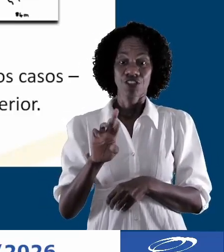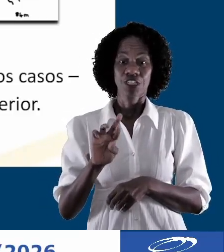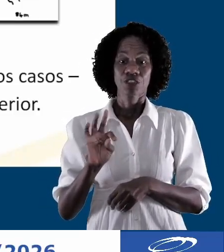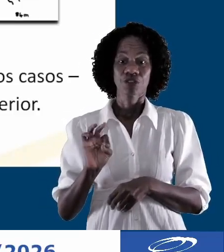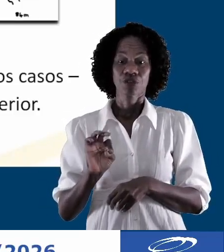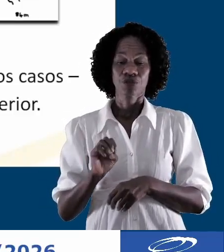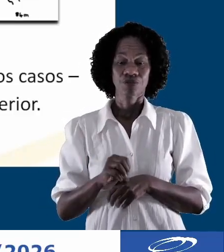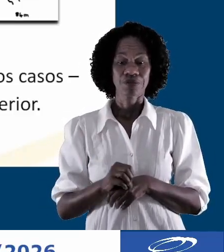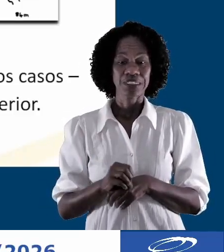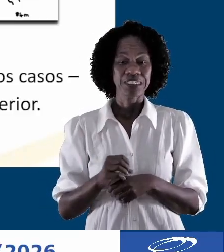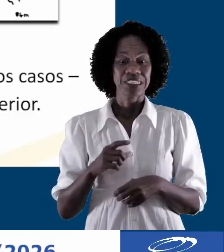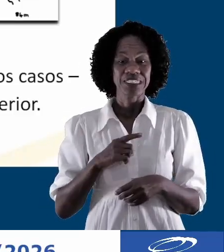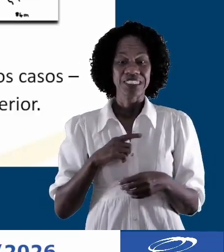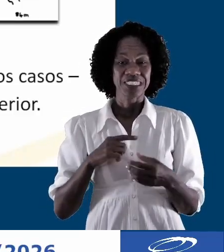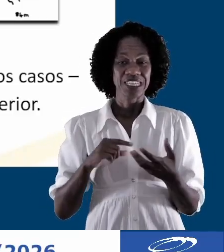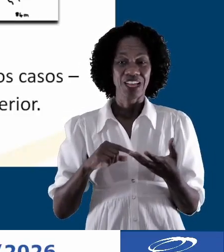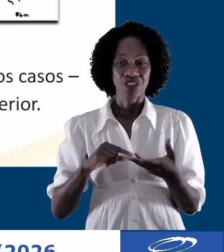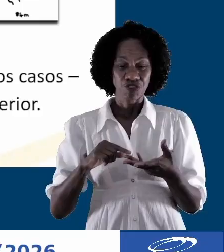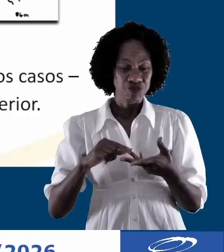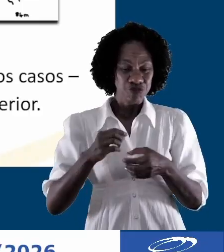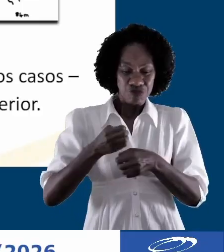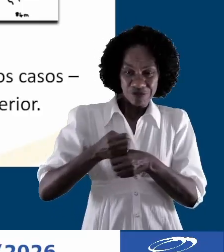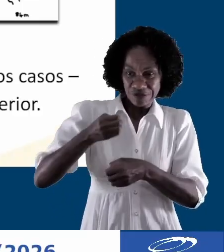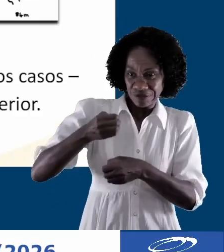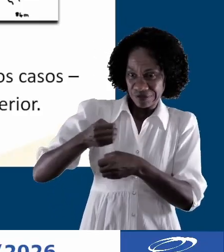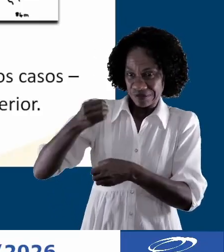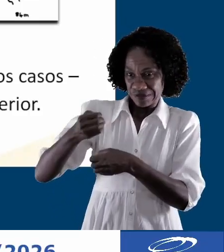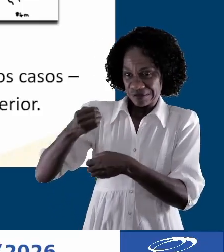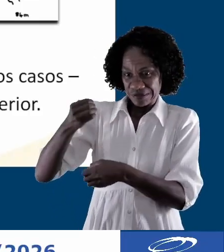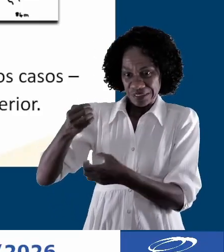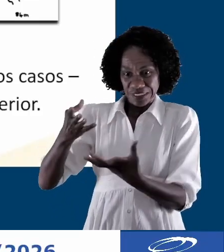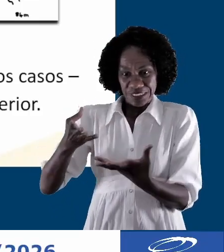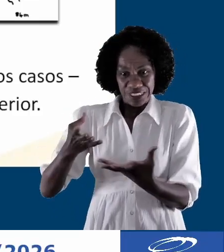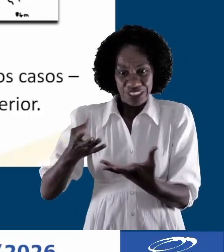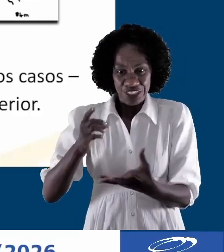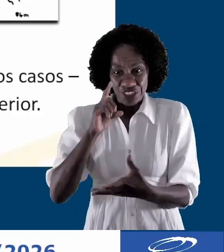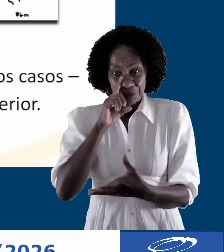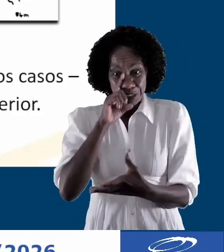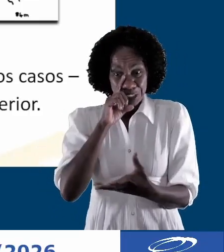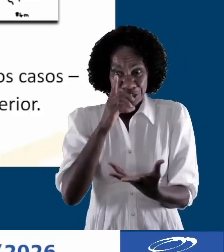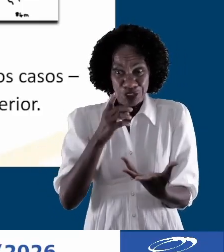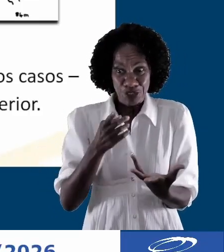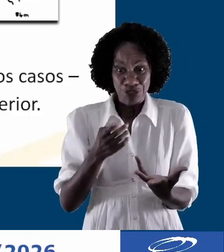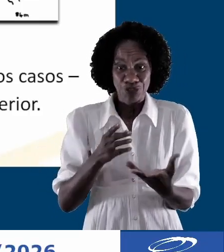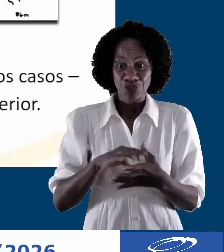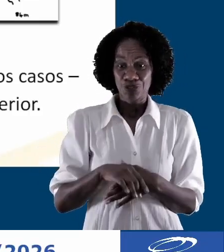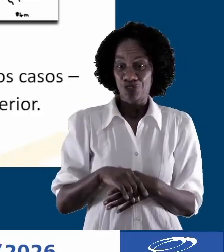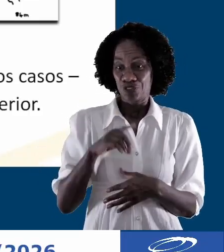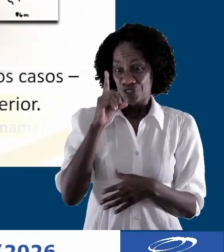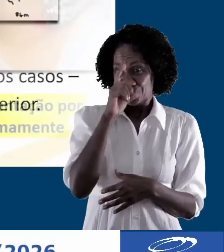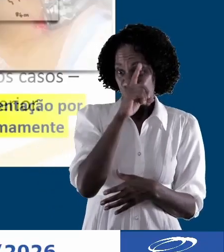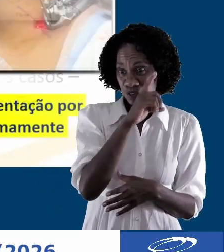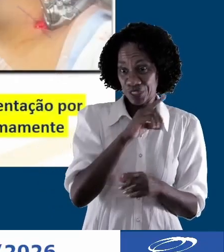enxerto, de absorção, de migração. Então, principalmente quando você tinha defeitos grandes. Então, se começou a